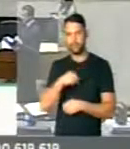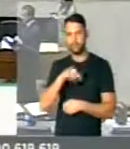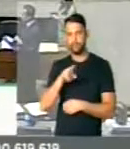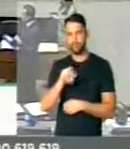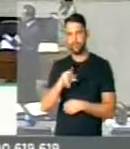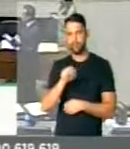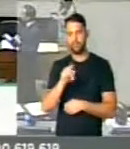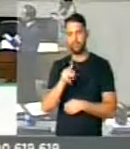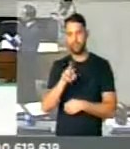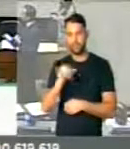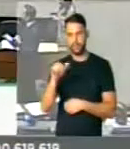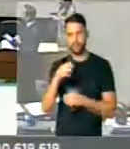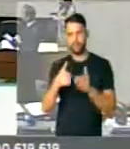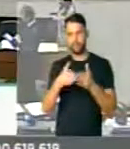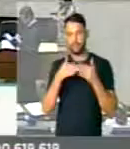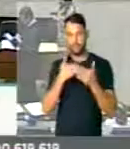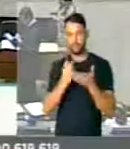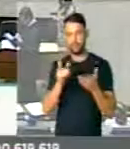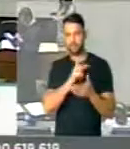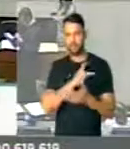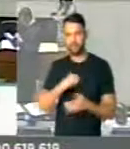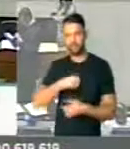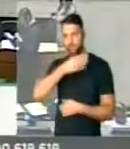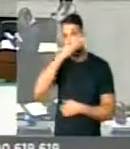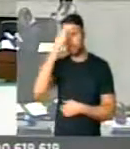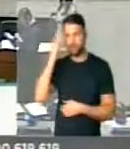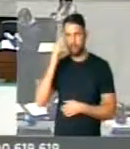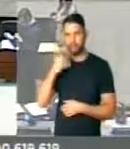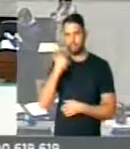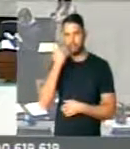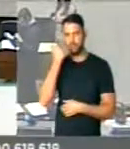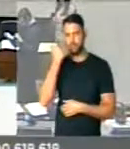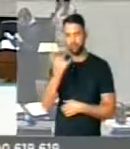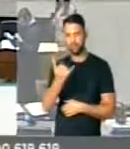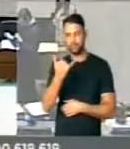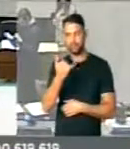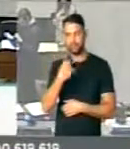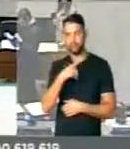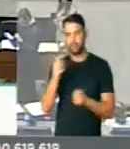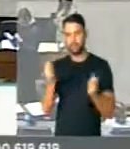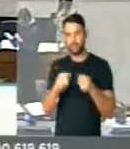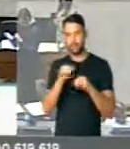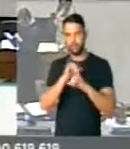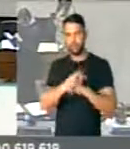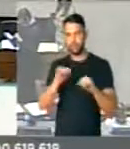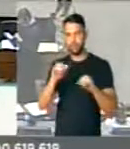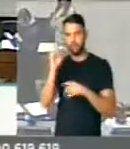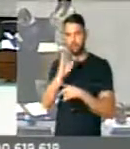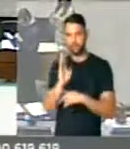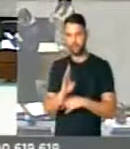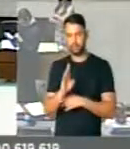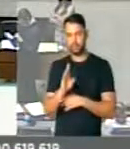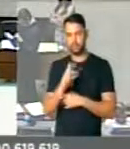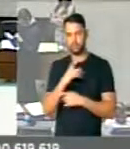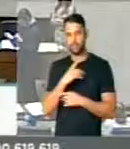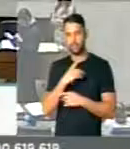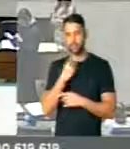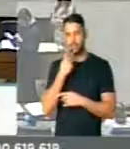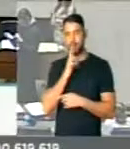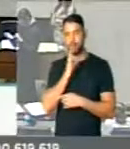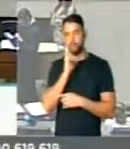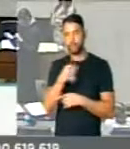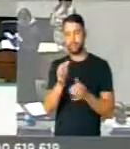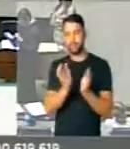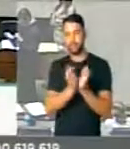Pereira, a pedido do presidente da República, Michel Temer, para poder comunicar ao Brasil, dar uma satisfação